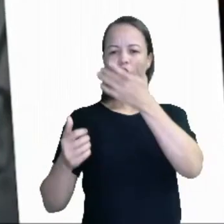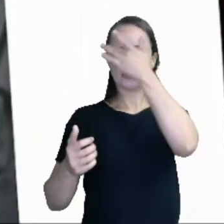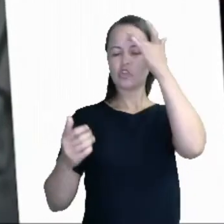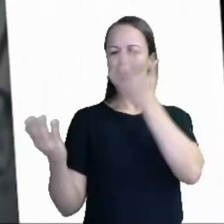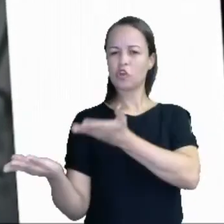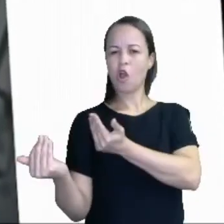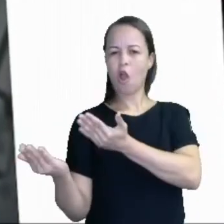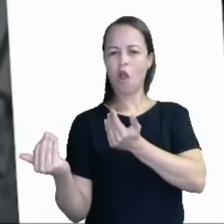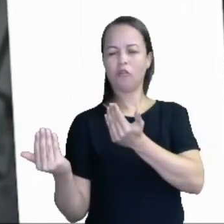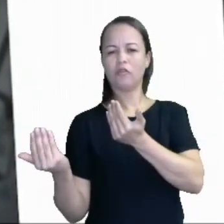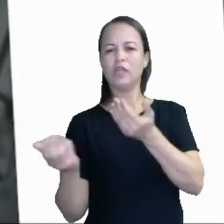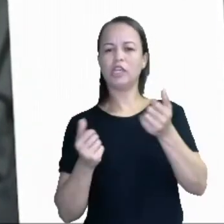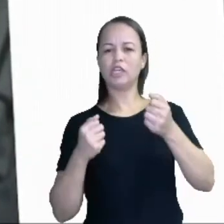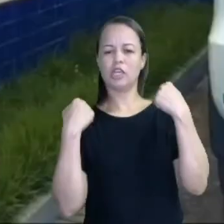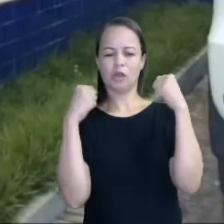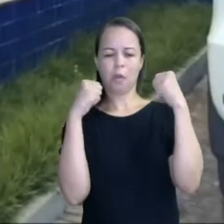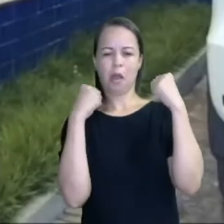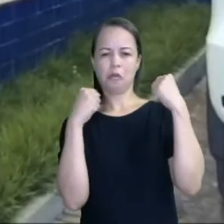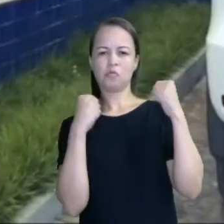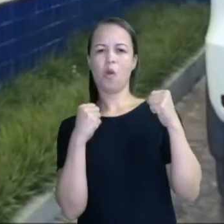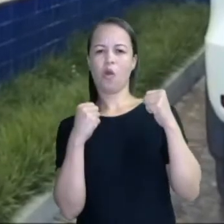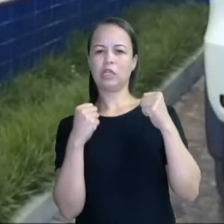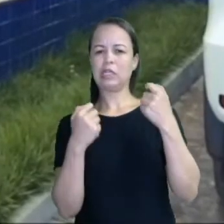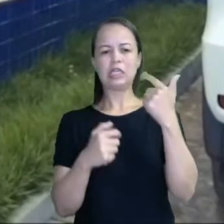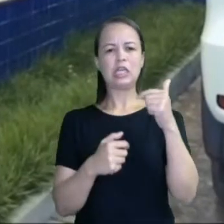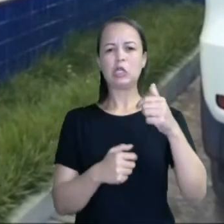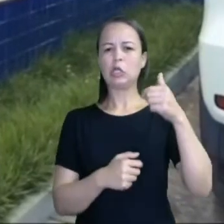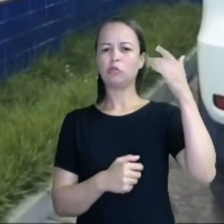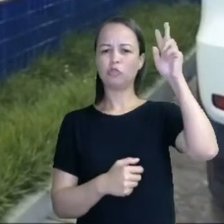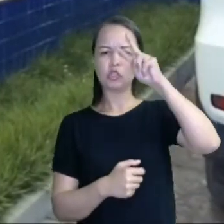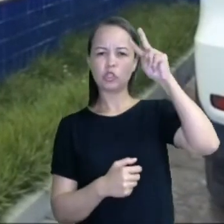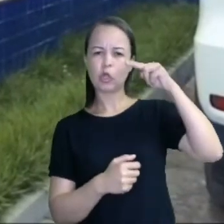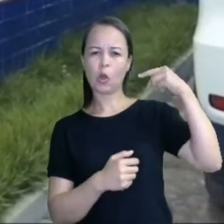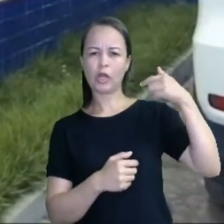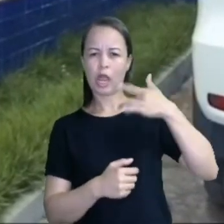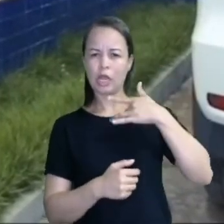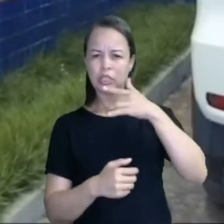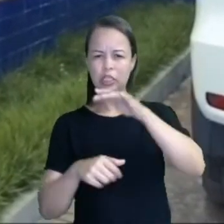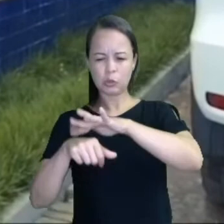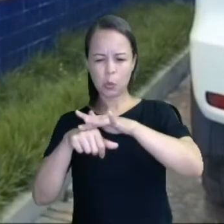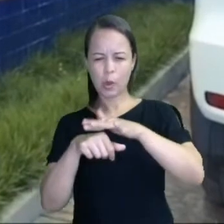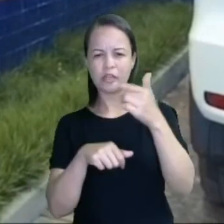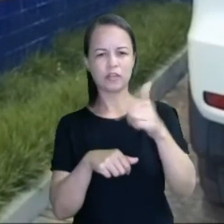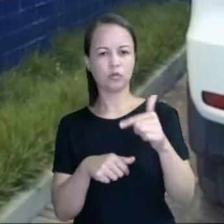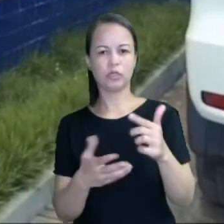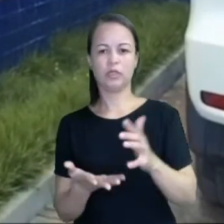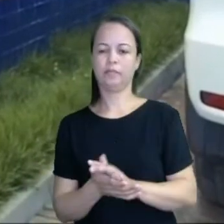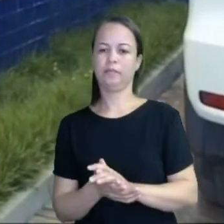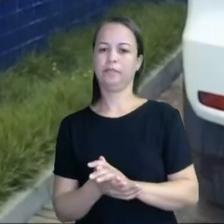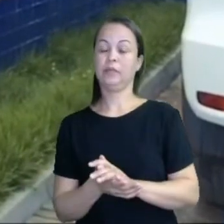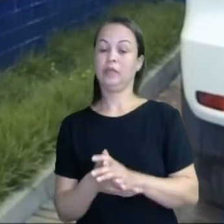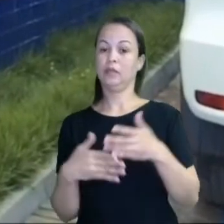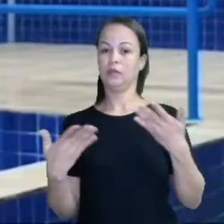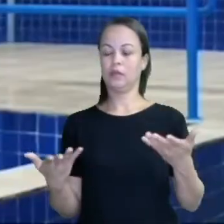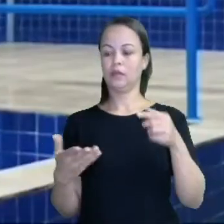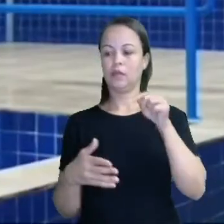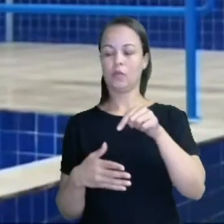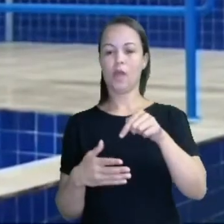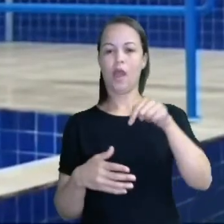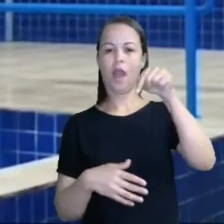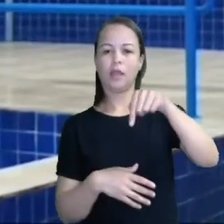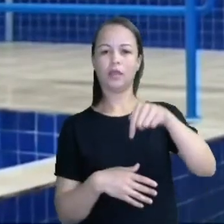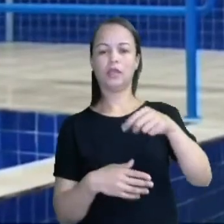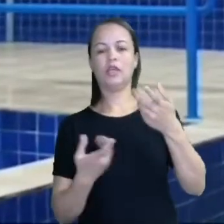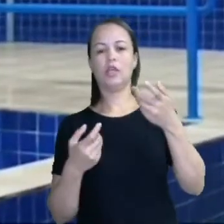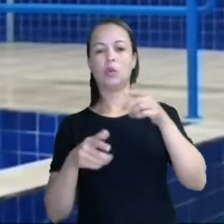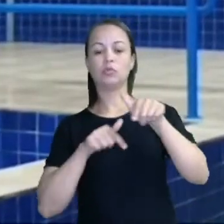jovens sem história nenhuma de doença. Eu vou falar sobre a minha experiência, que eu estou dentro de 2 emergências grandes aqui de Vitória, né? E